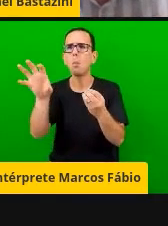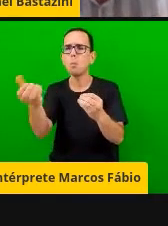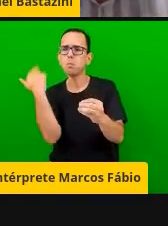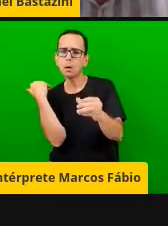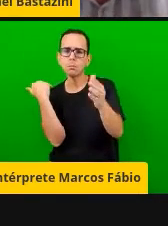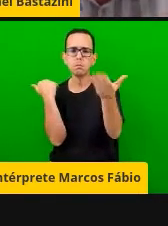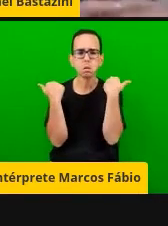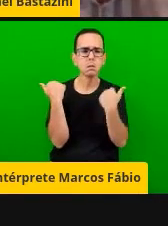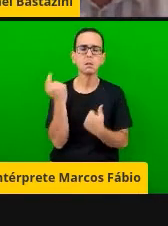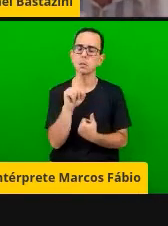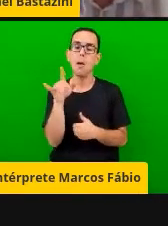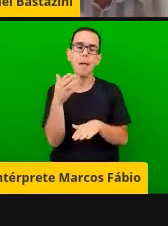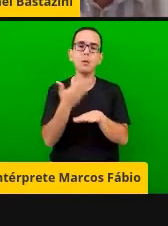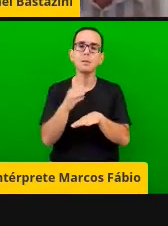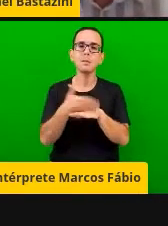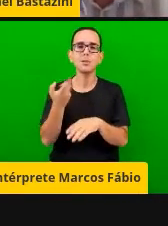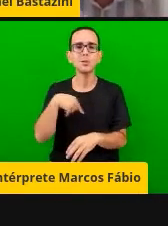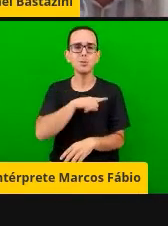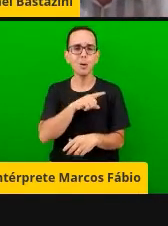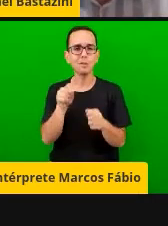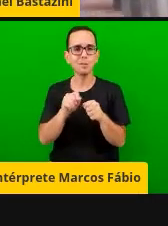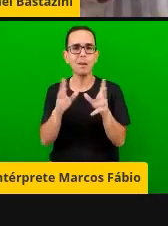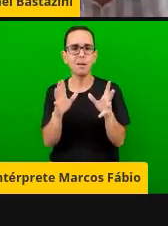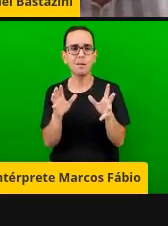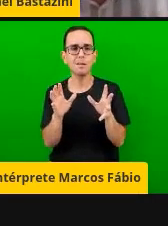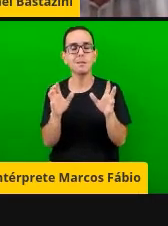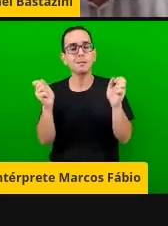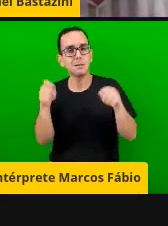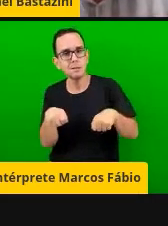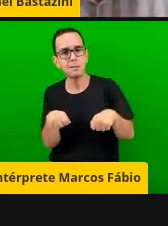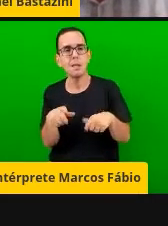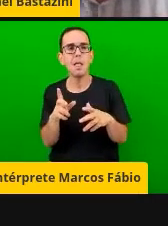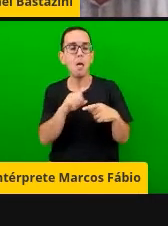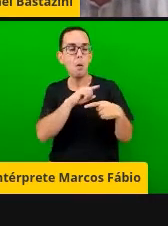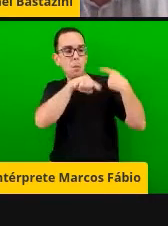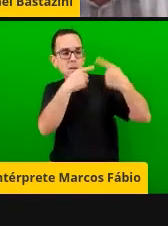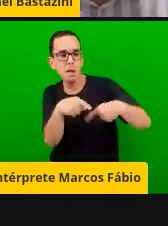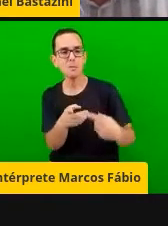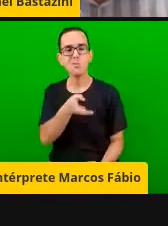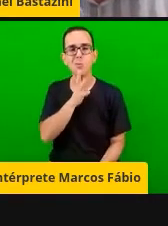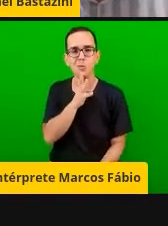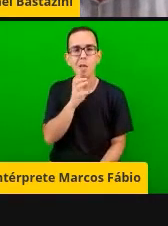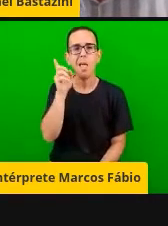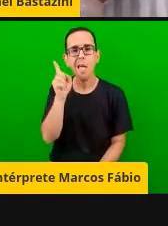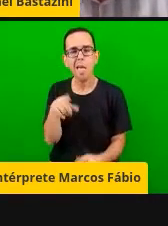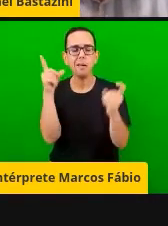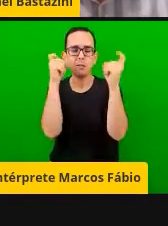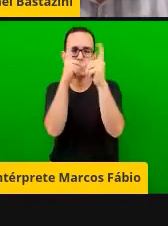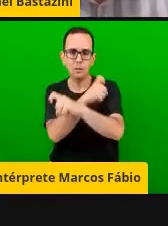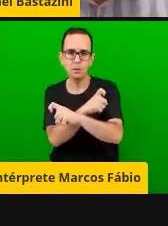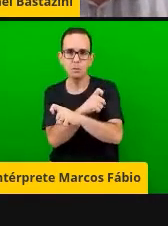um exercício que a gente faz, mas está tudo interligado. Os processos, os fenômenos, eles são complexos e eles